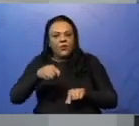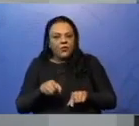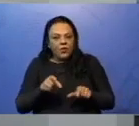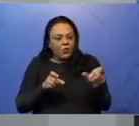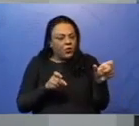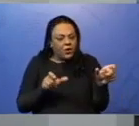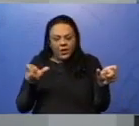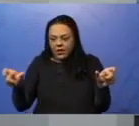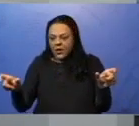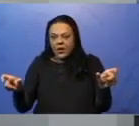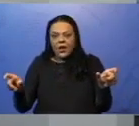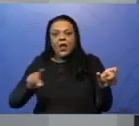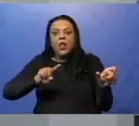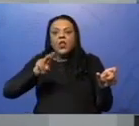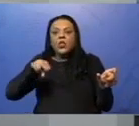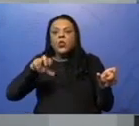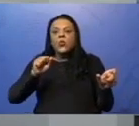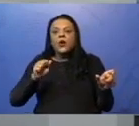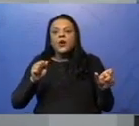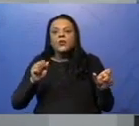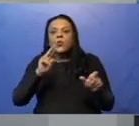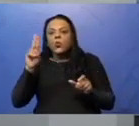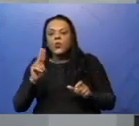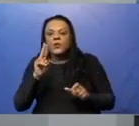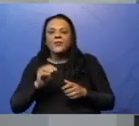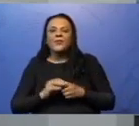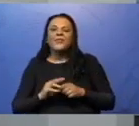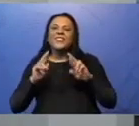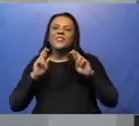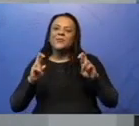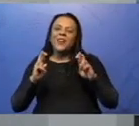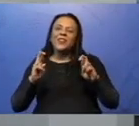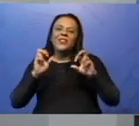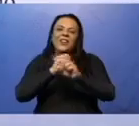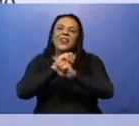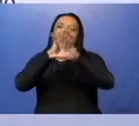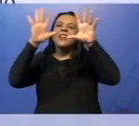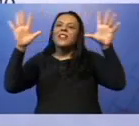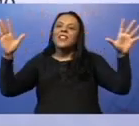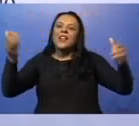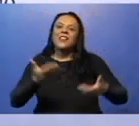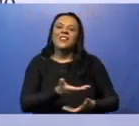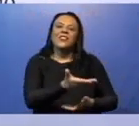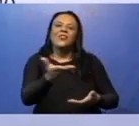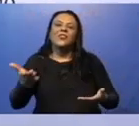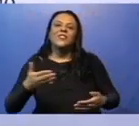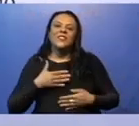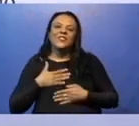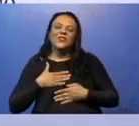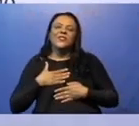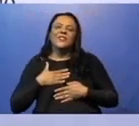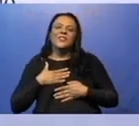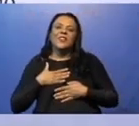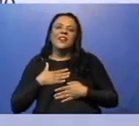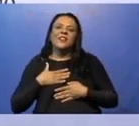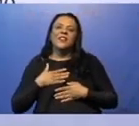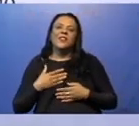o verbo e o predicativo. Espero que tenha ficado claro, que vocês tenham gostado, assistido aí com carinho mais essa videoaula.